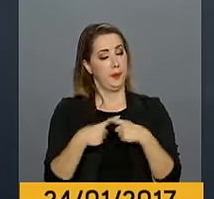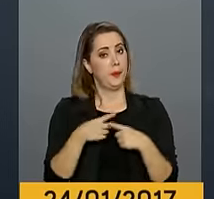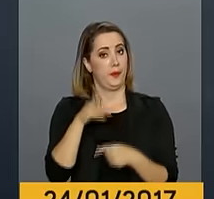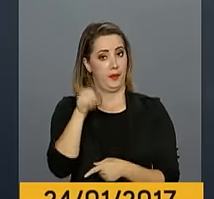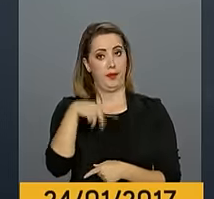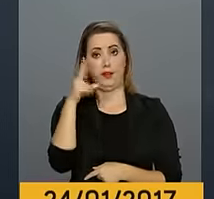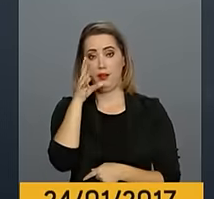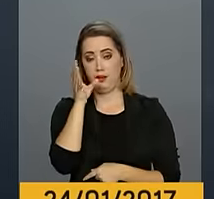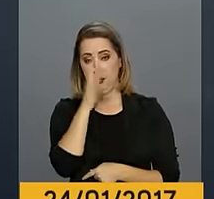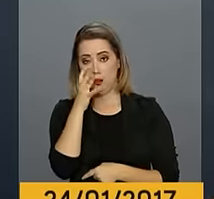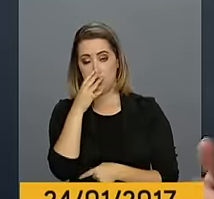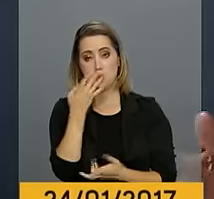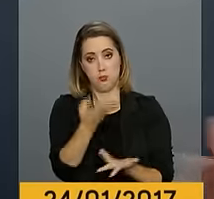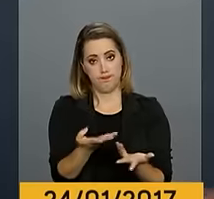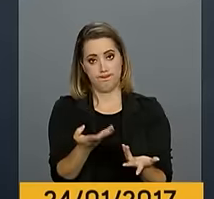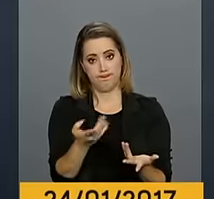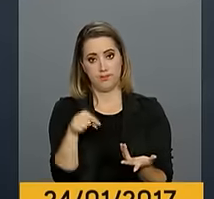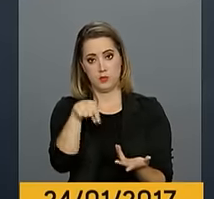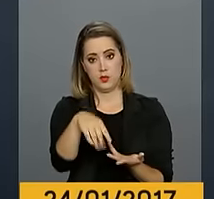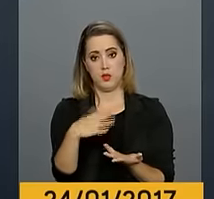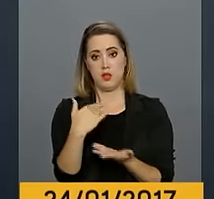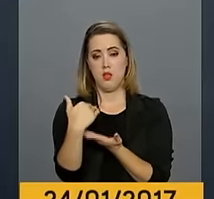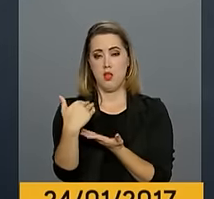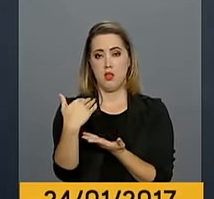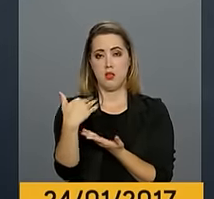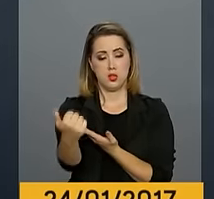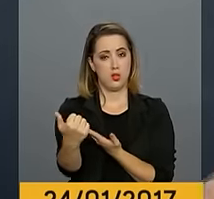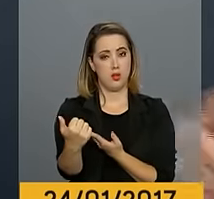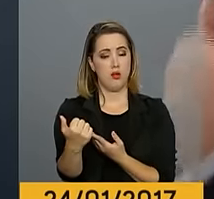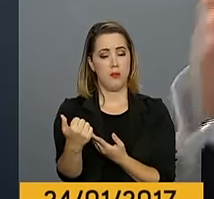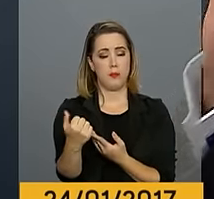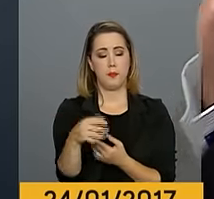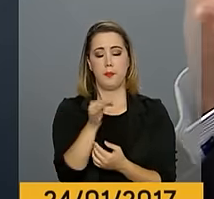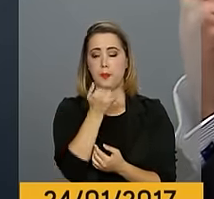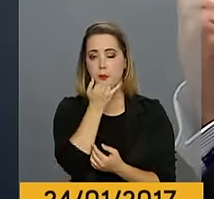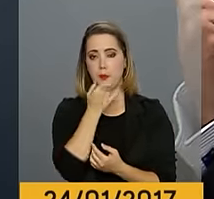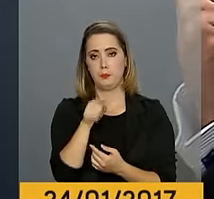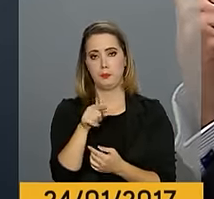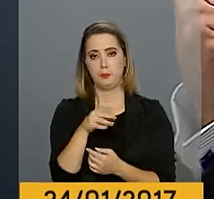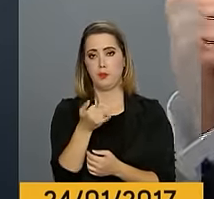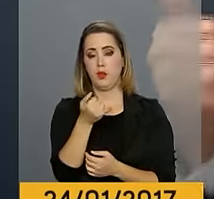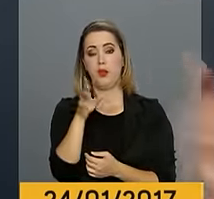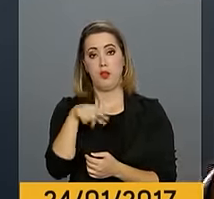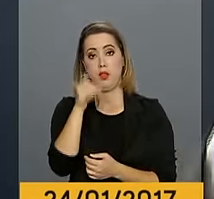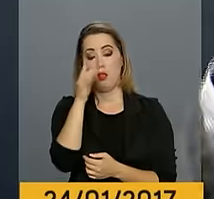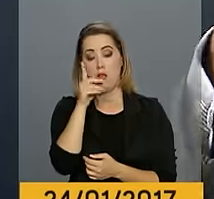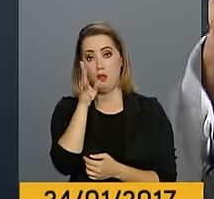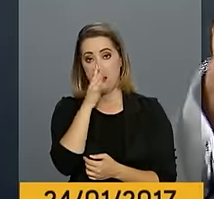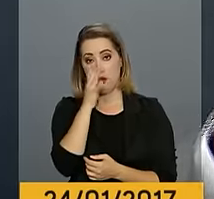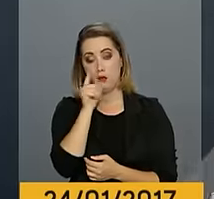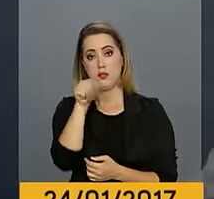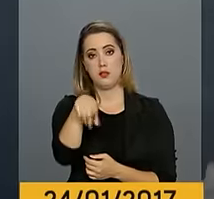muito significativa. Esses chamados restos a pagar, eles datavam de 2007 e